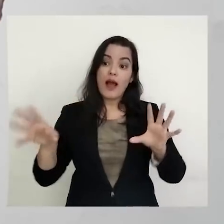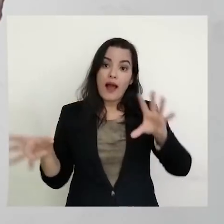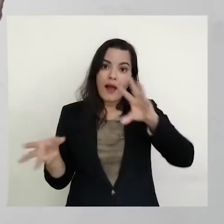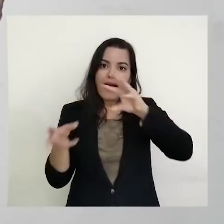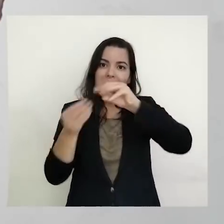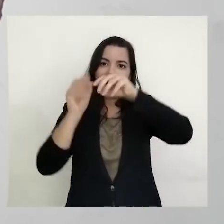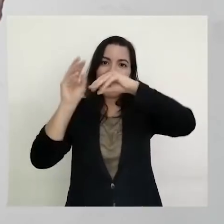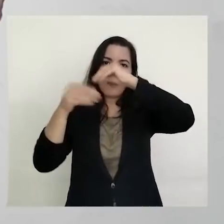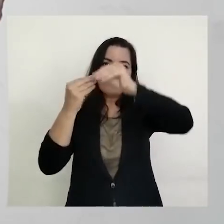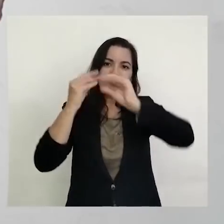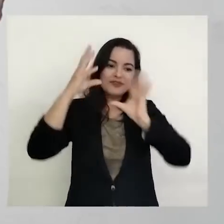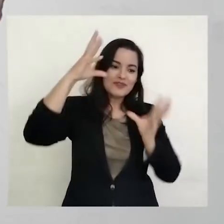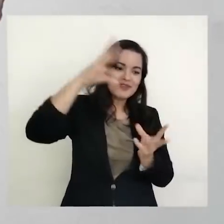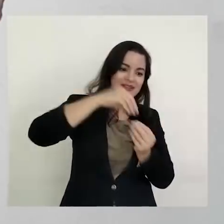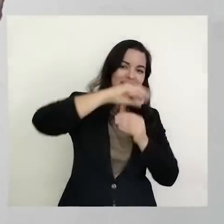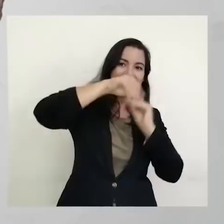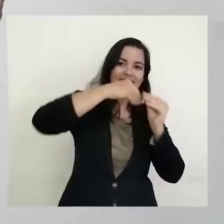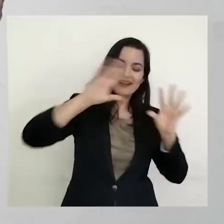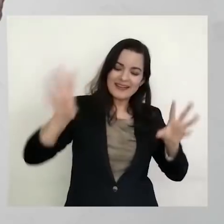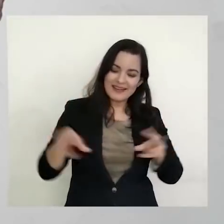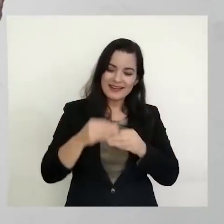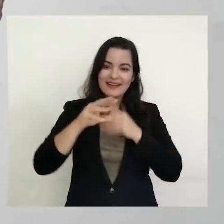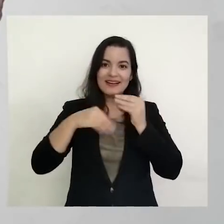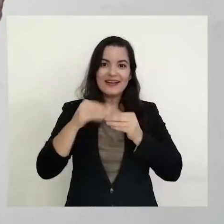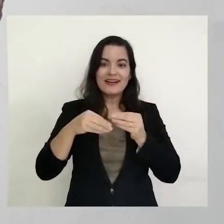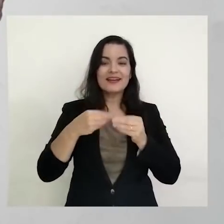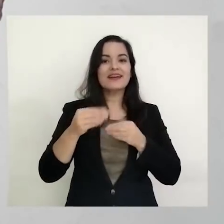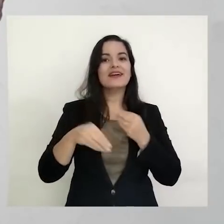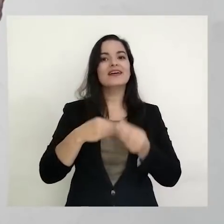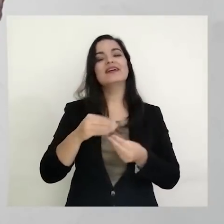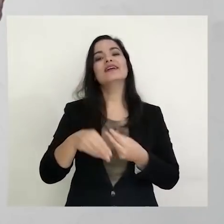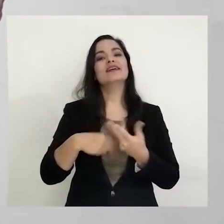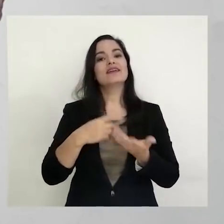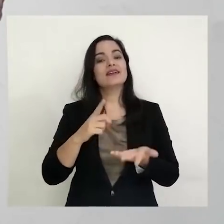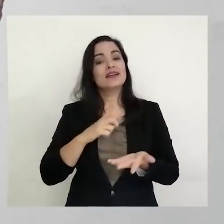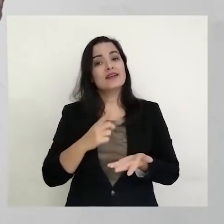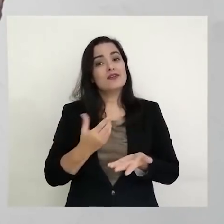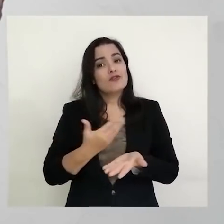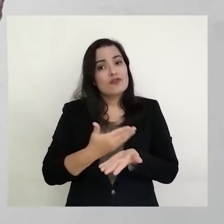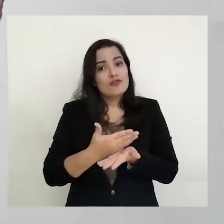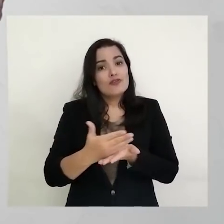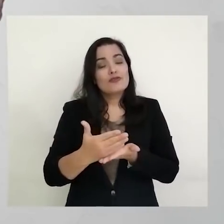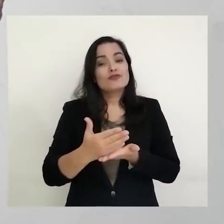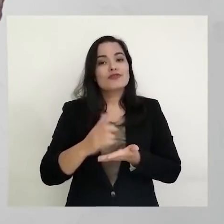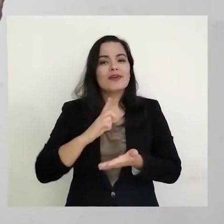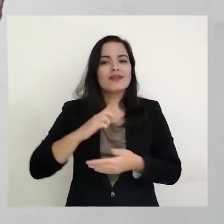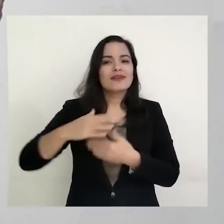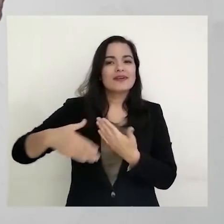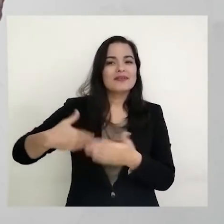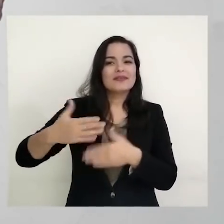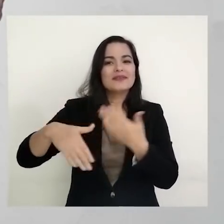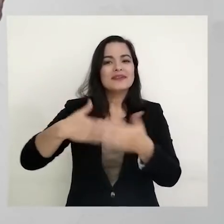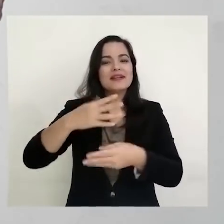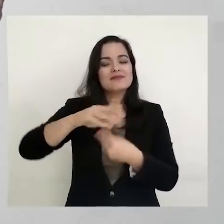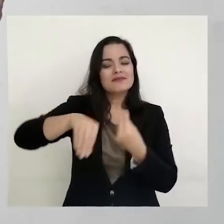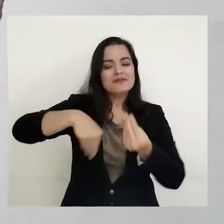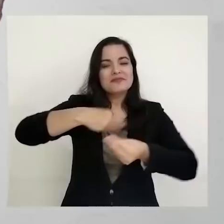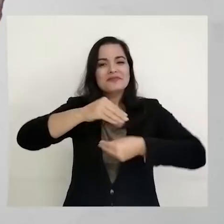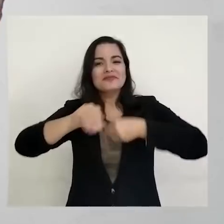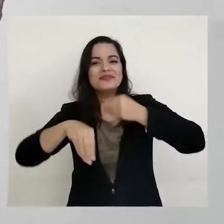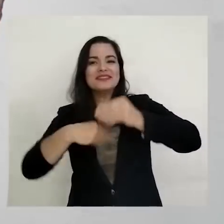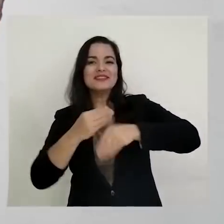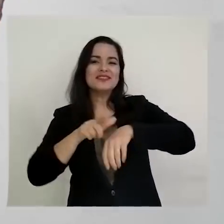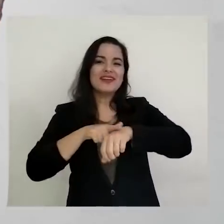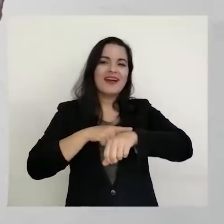diversos povos, dessas diversas etnias, que nós tivemos, por exemplo, o processo de miscigenação,